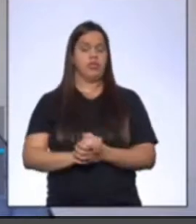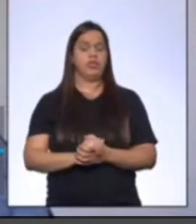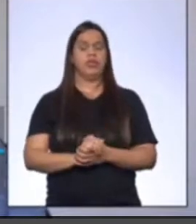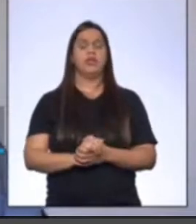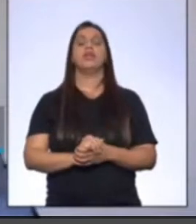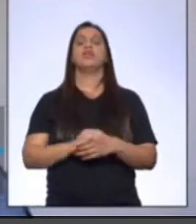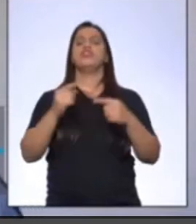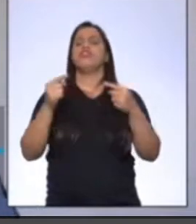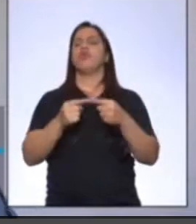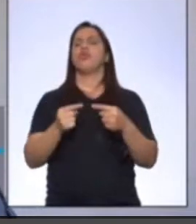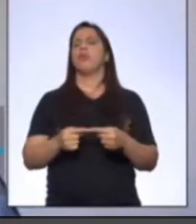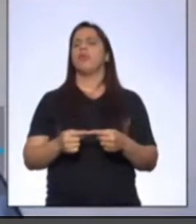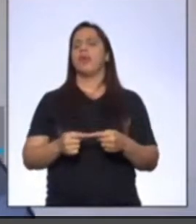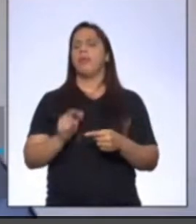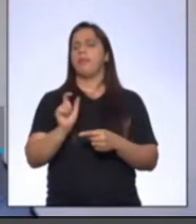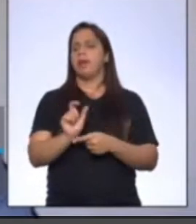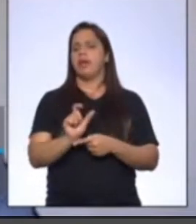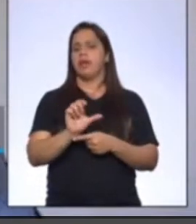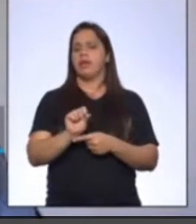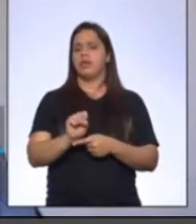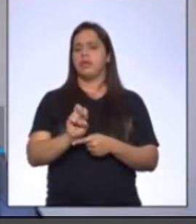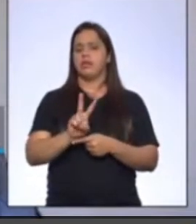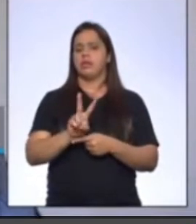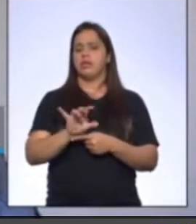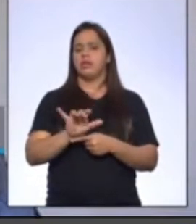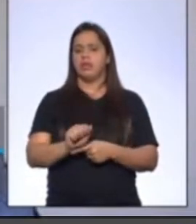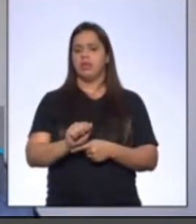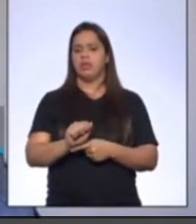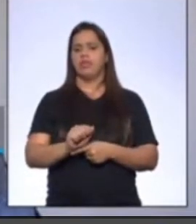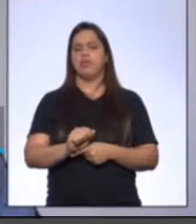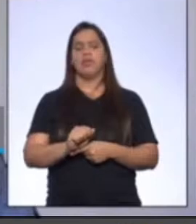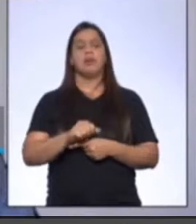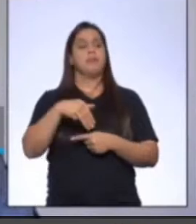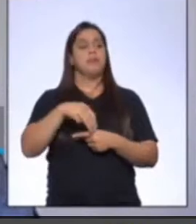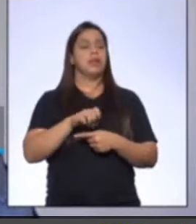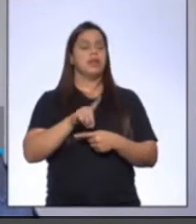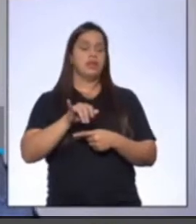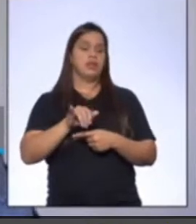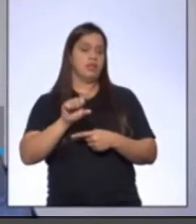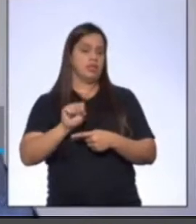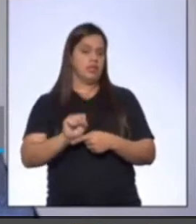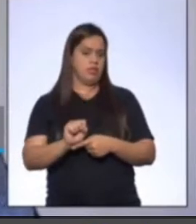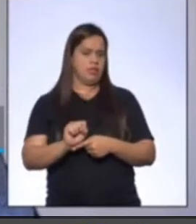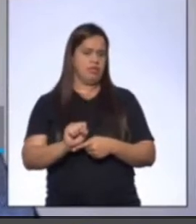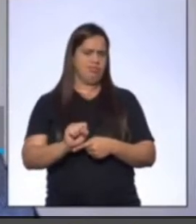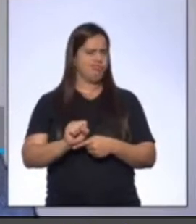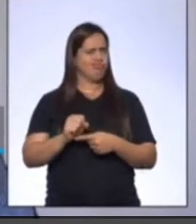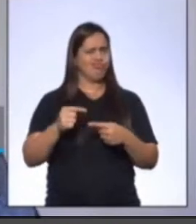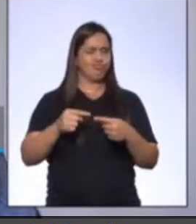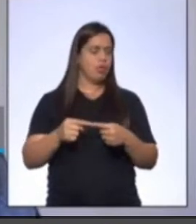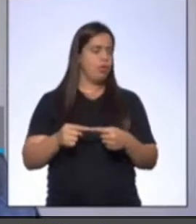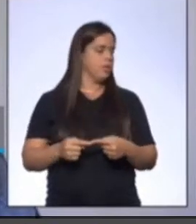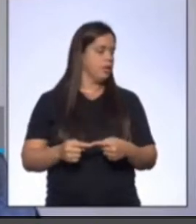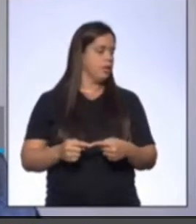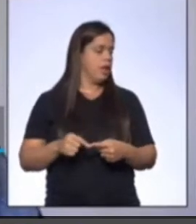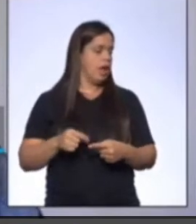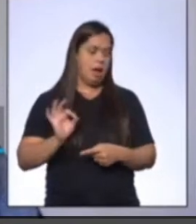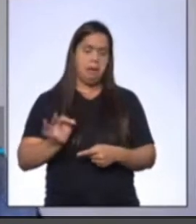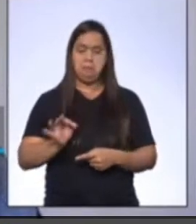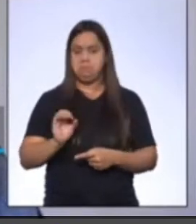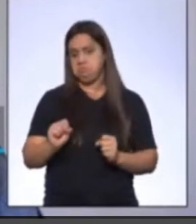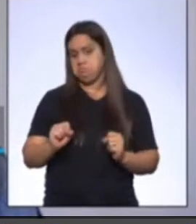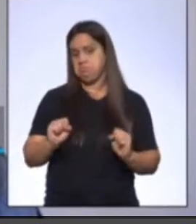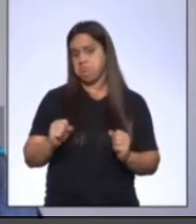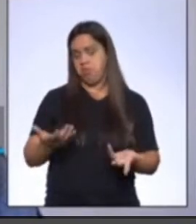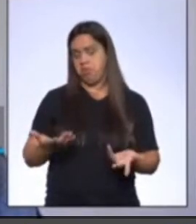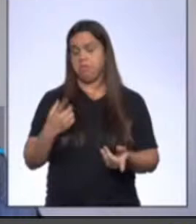com uma palavra sérvias, medidas sérvias. Eu faço, poxa, dá liga. É possível, né? Só